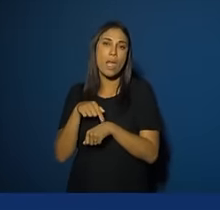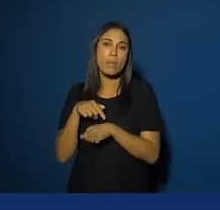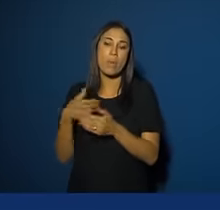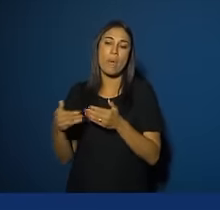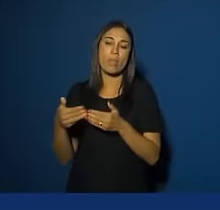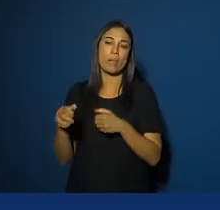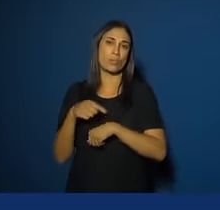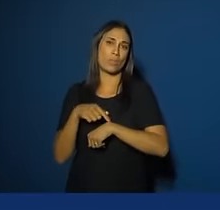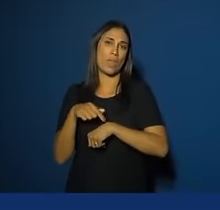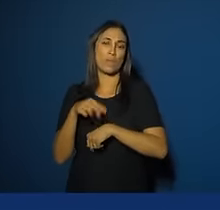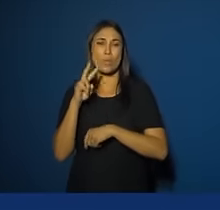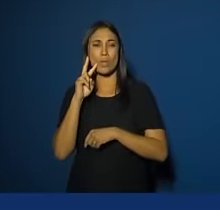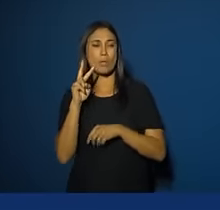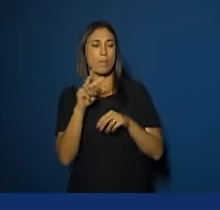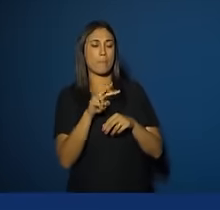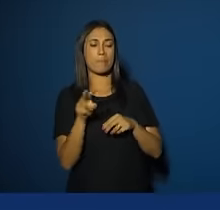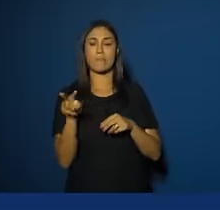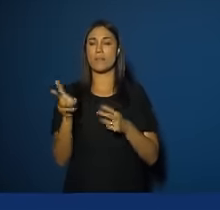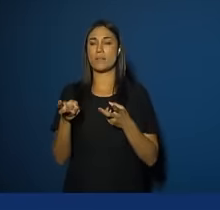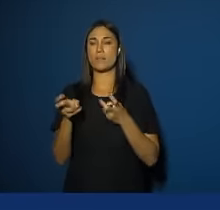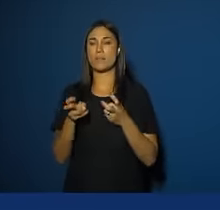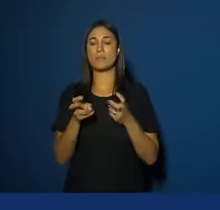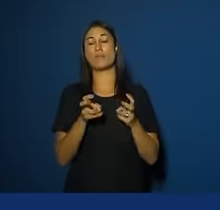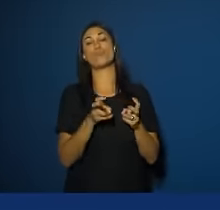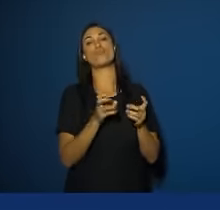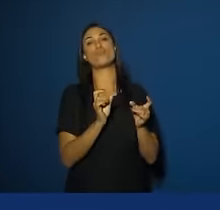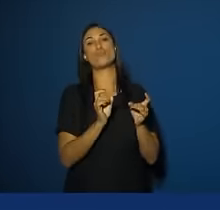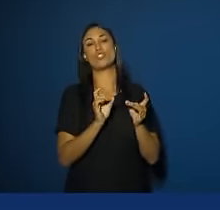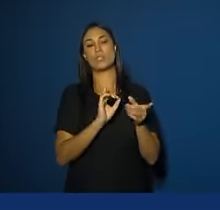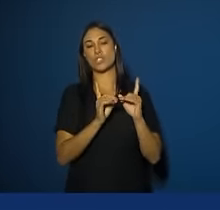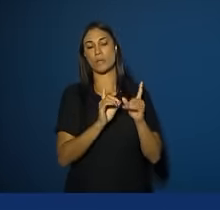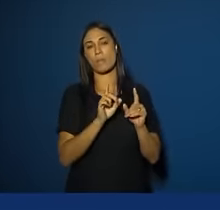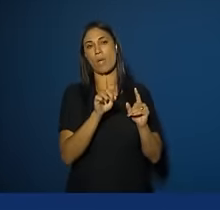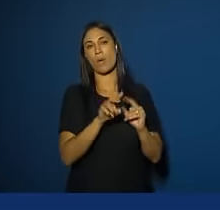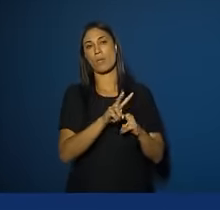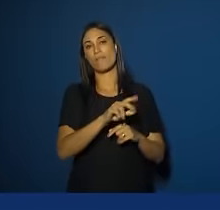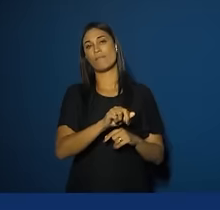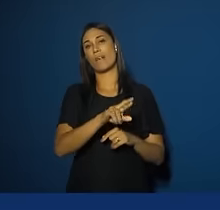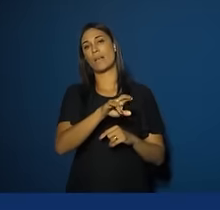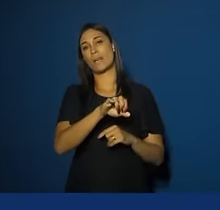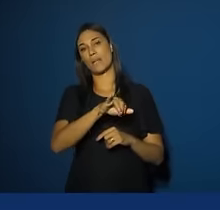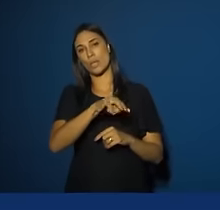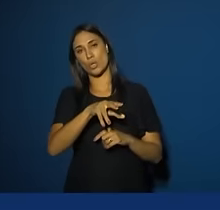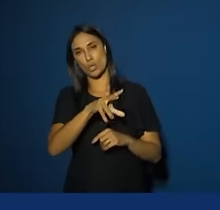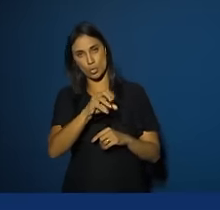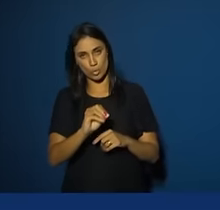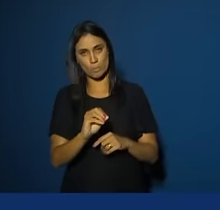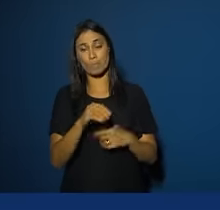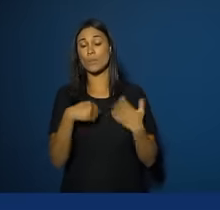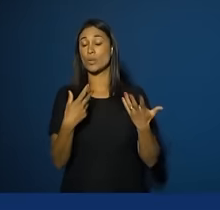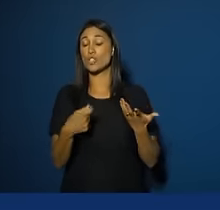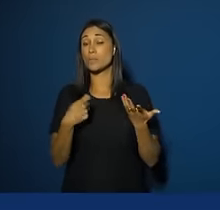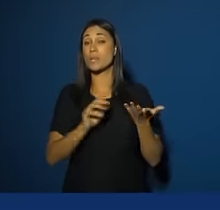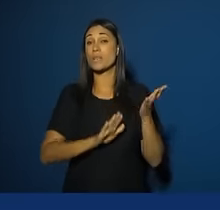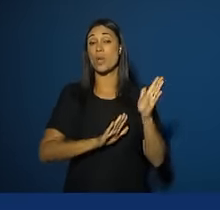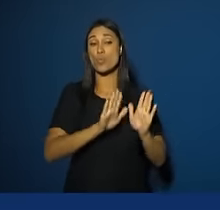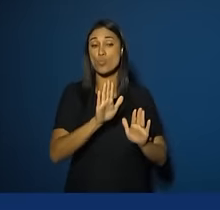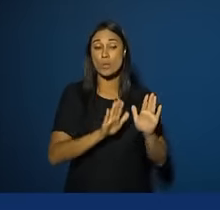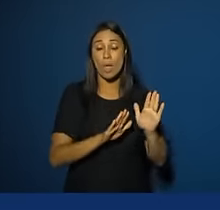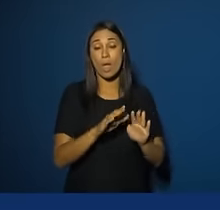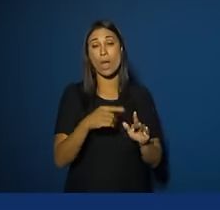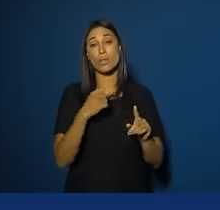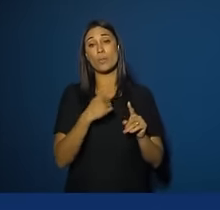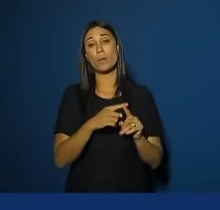olhando nessa dinâmica é o varejo. Só que, claro, né, a gente tem que tomar muito cuidado, porque